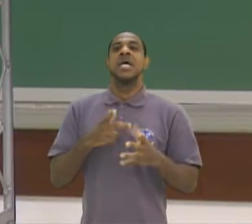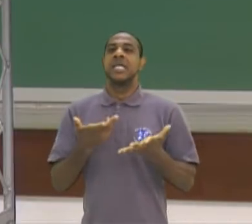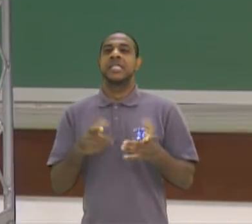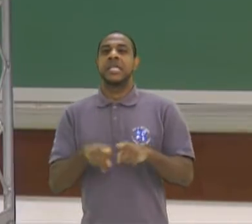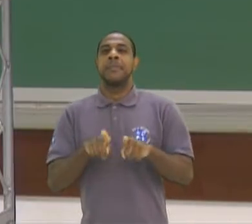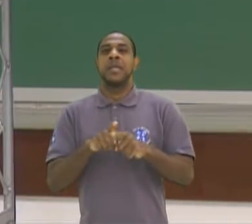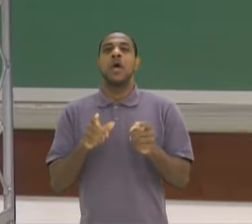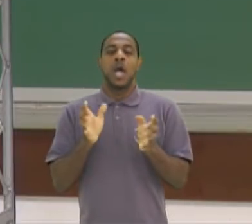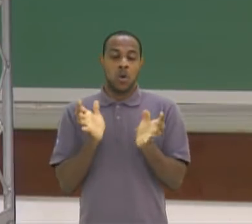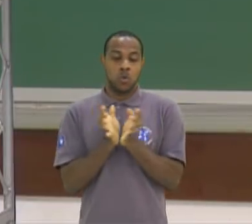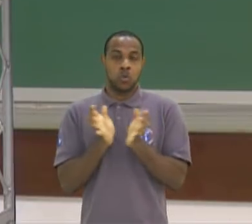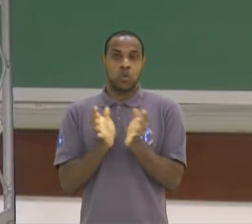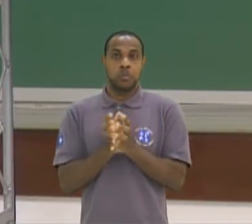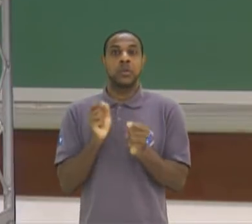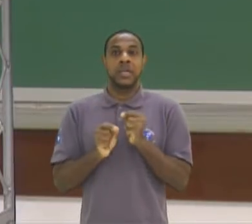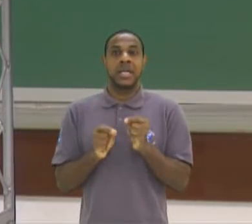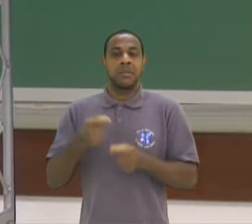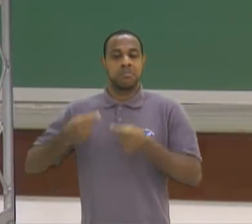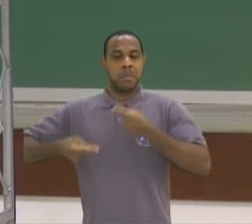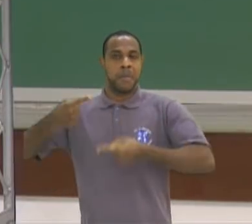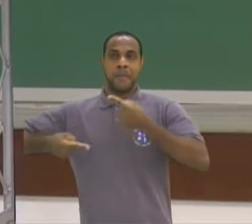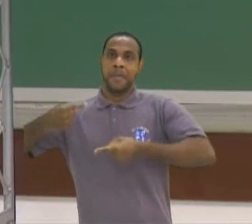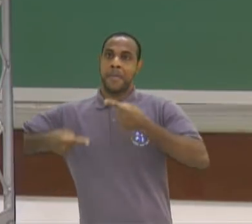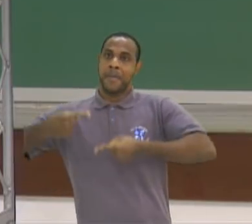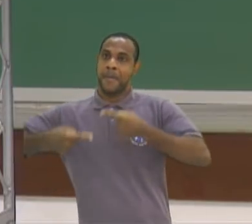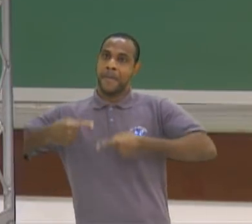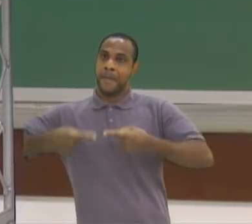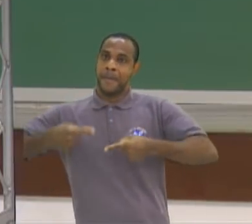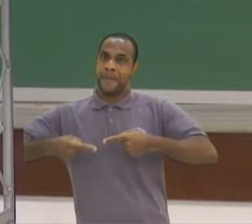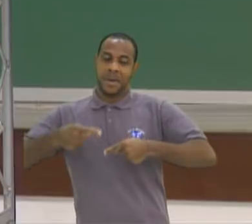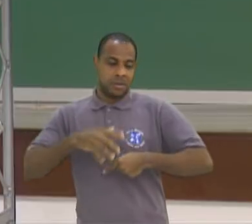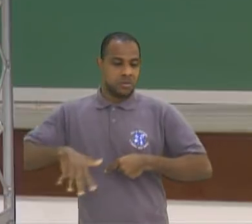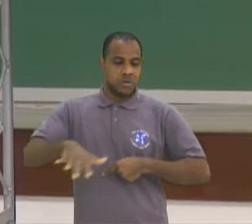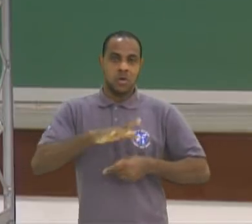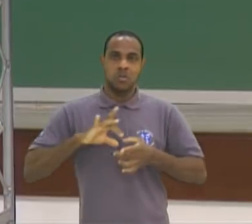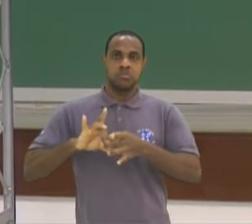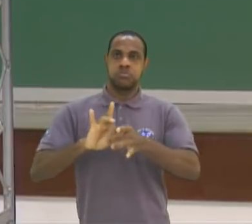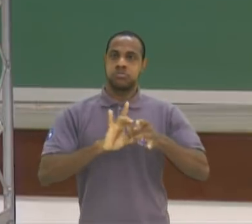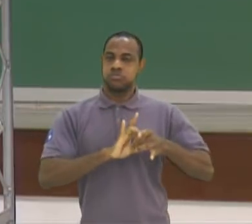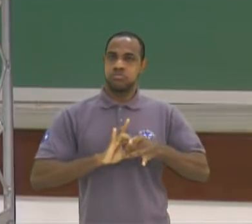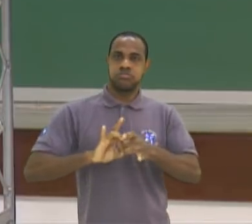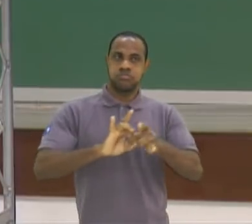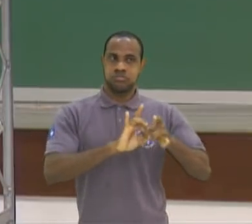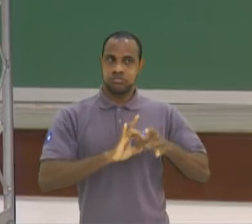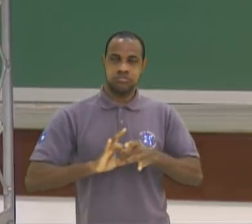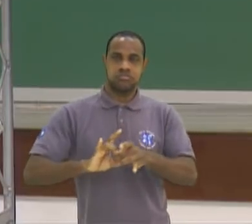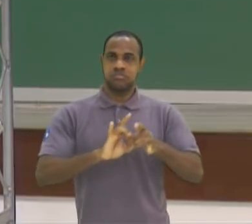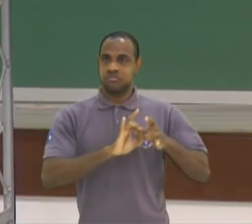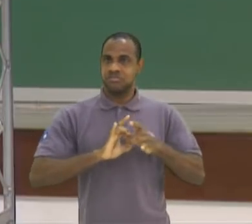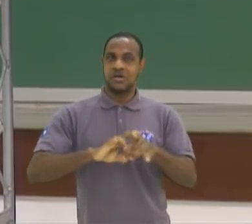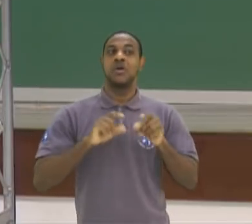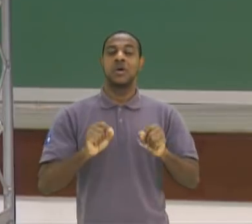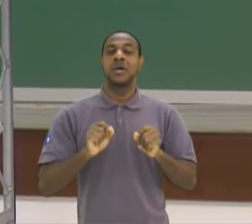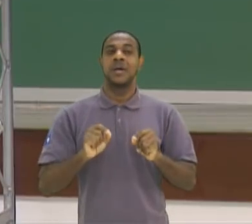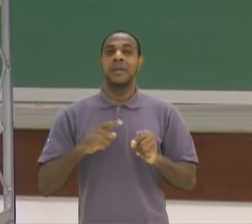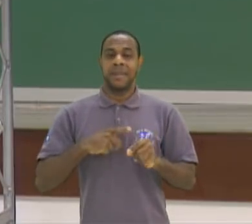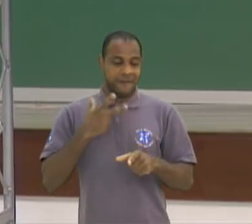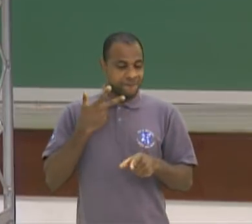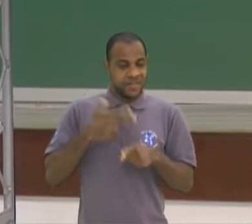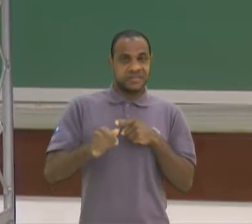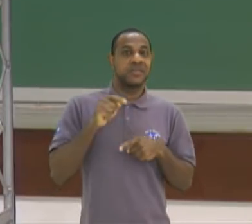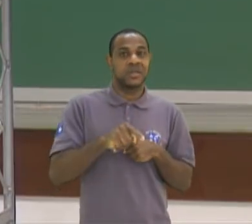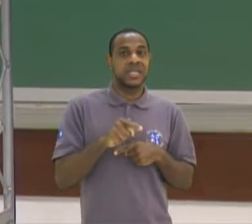democracia. Formaram uma unidade popular, como ficou chamada essa coligação, para vencer a